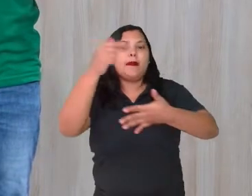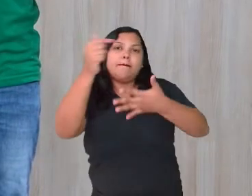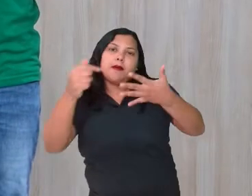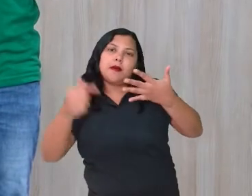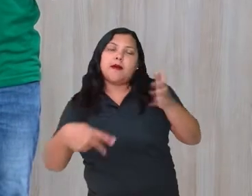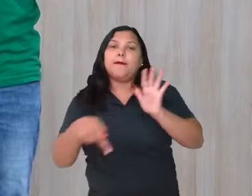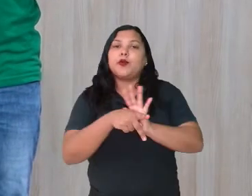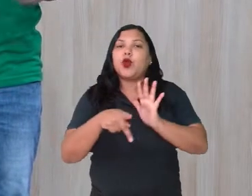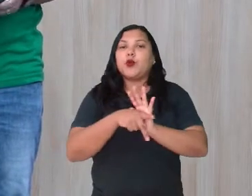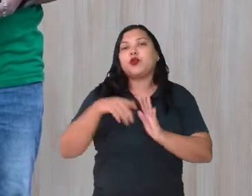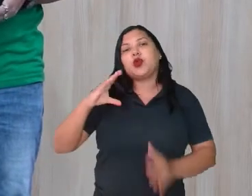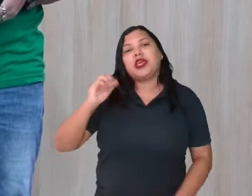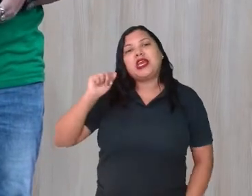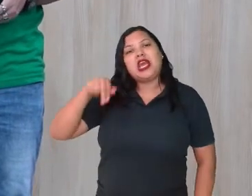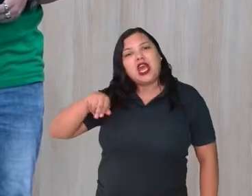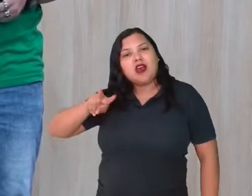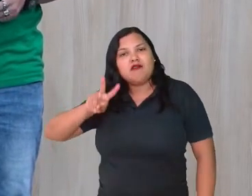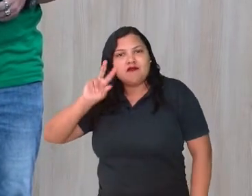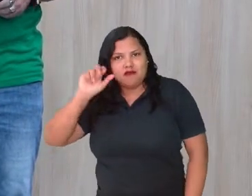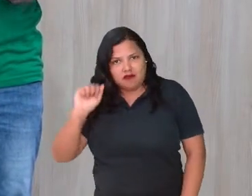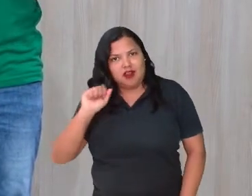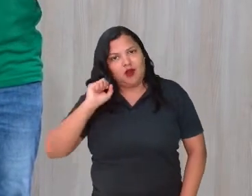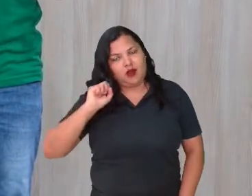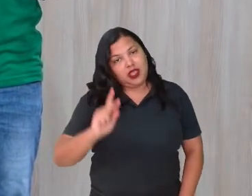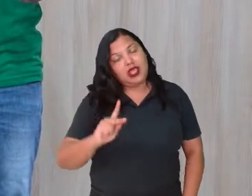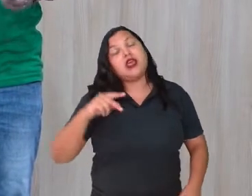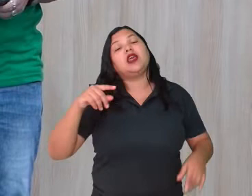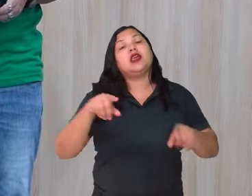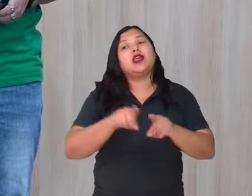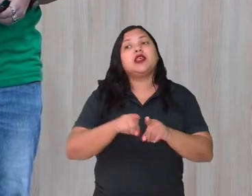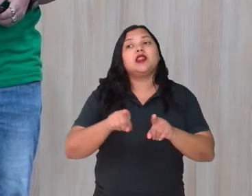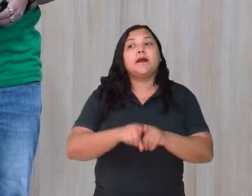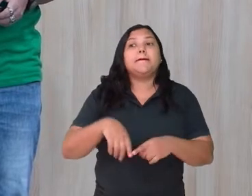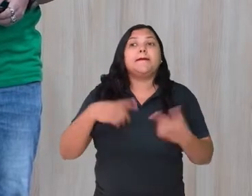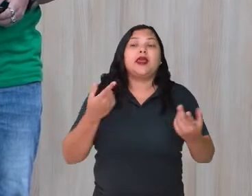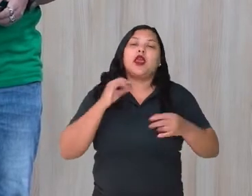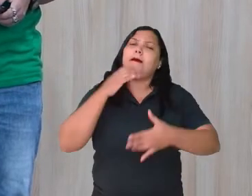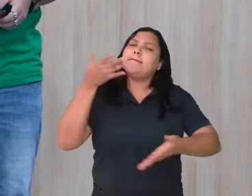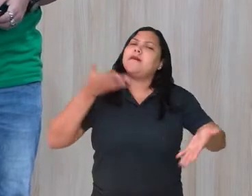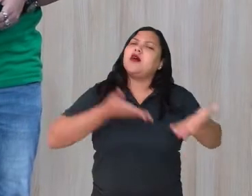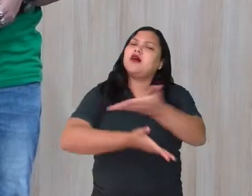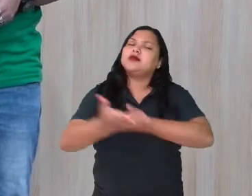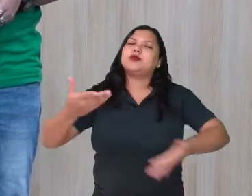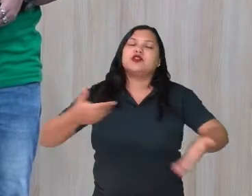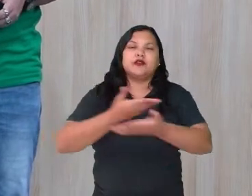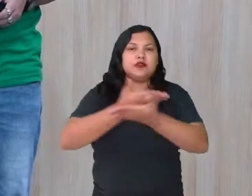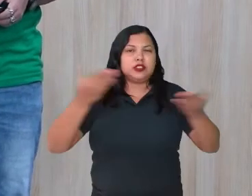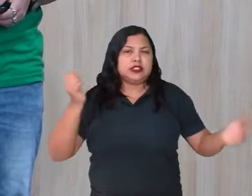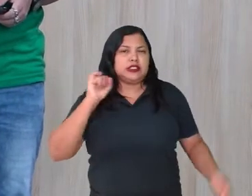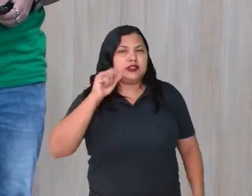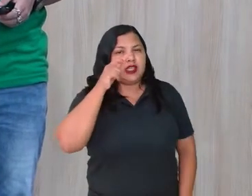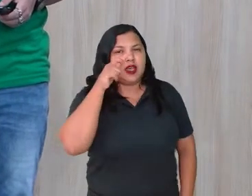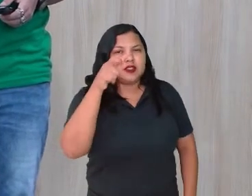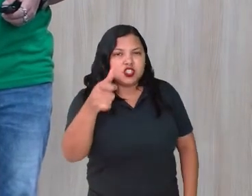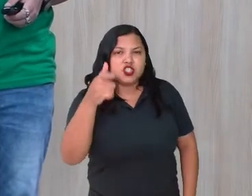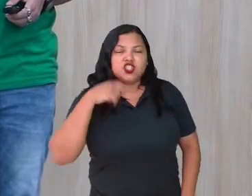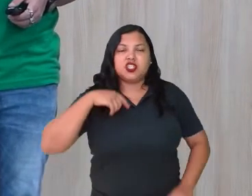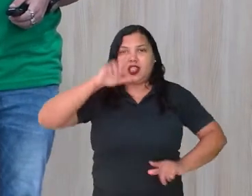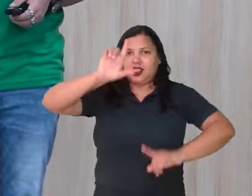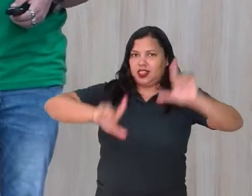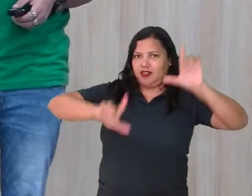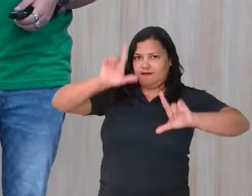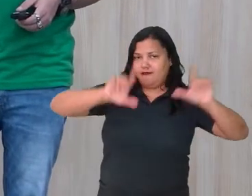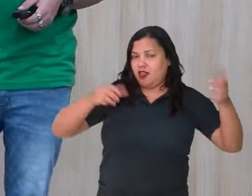Canva e o avatar do Bitmoji, e também a questão da nossa interação, né? Ou seja, se você está assistindo essa aula pela